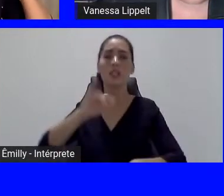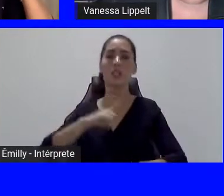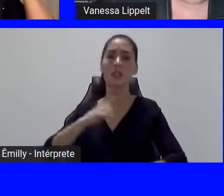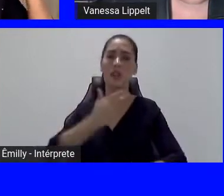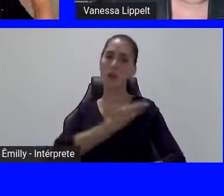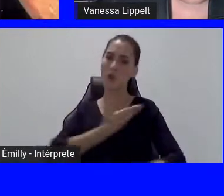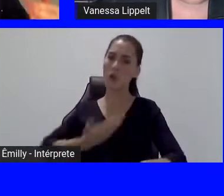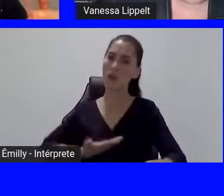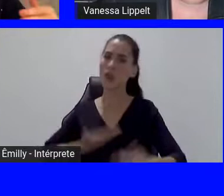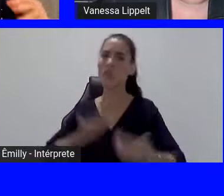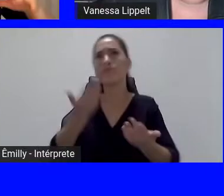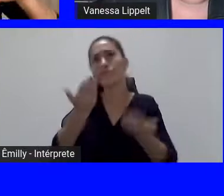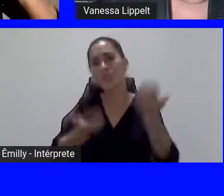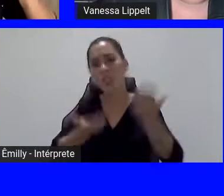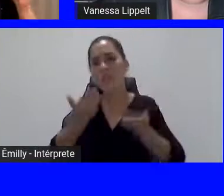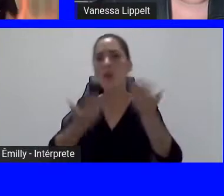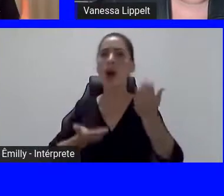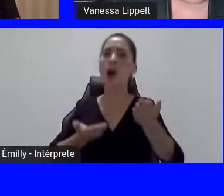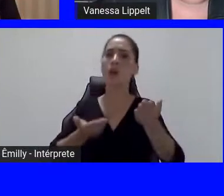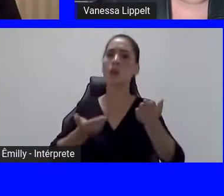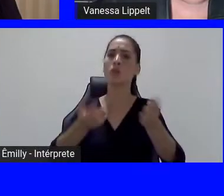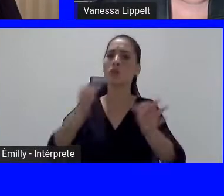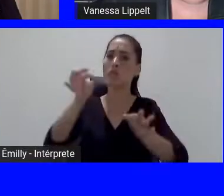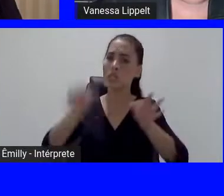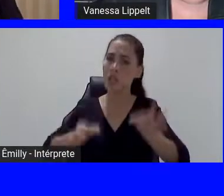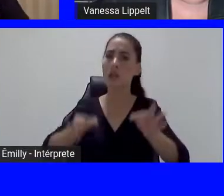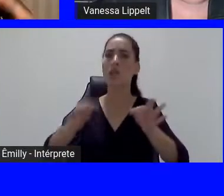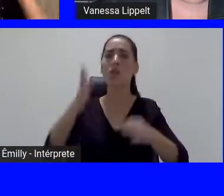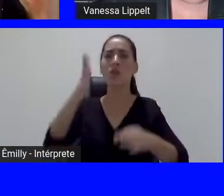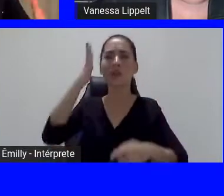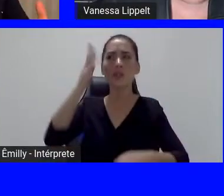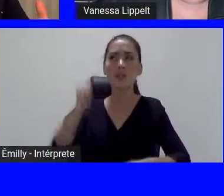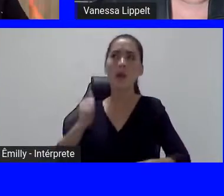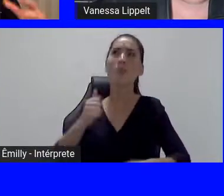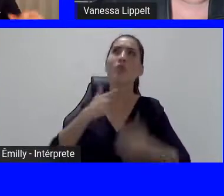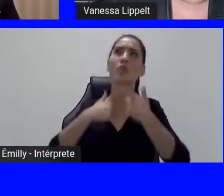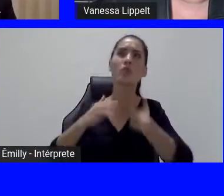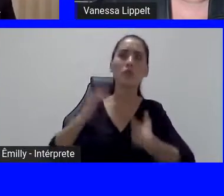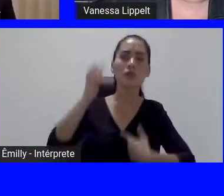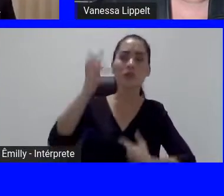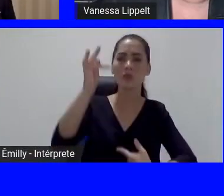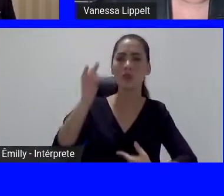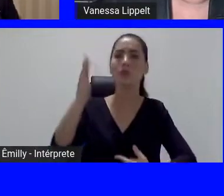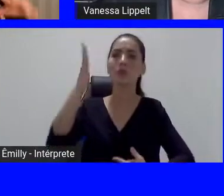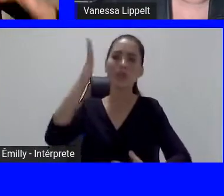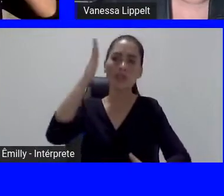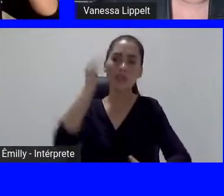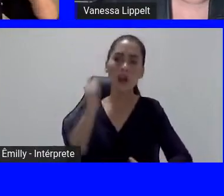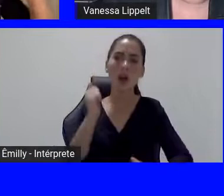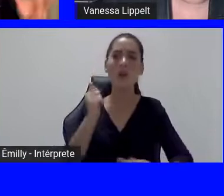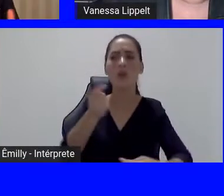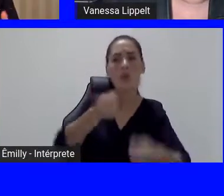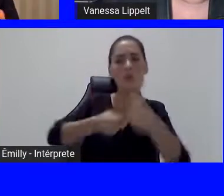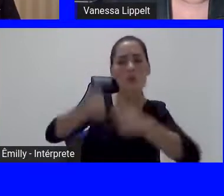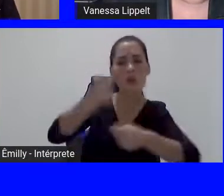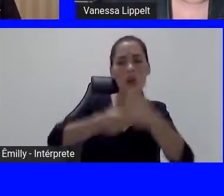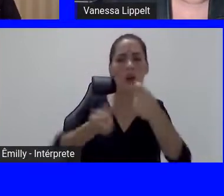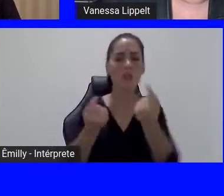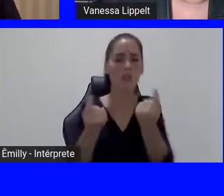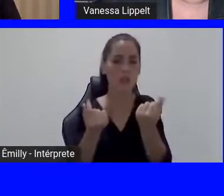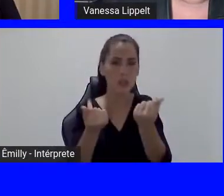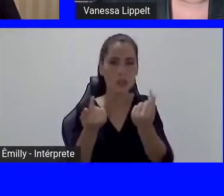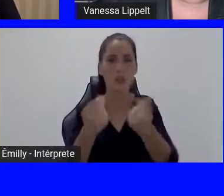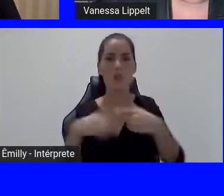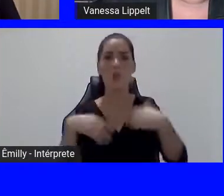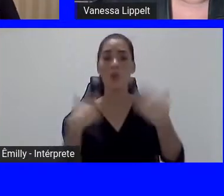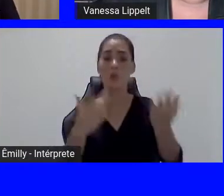chegar, um bom planejamento, um bom controle do orçamento, sabendo das reformas que precisam ser feitas, quando nós temos esses